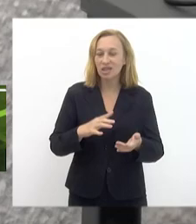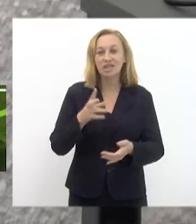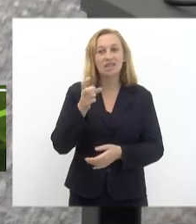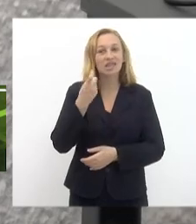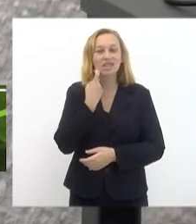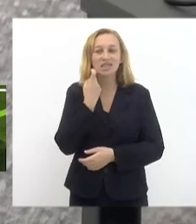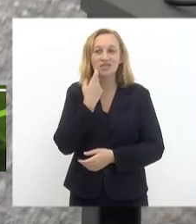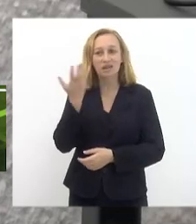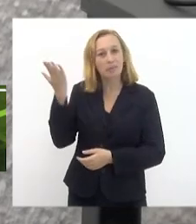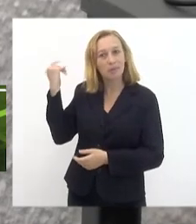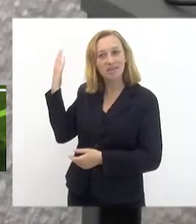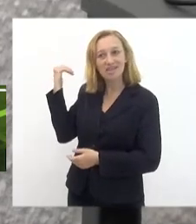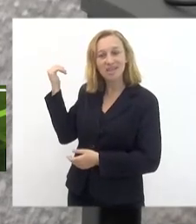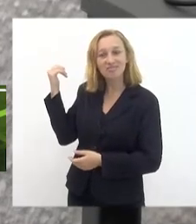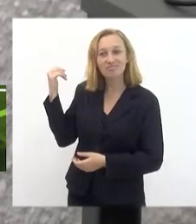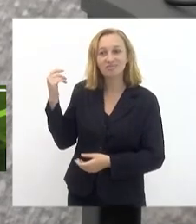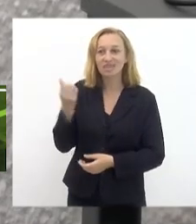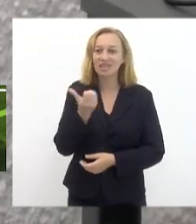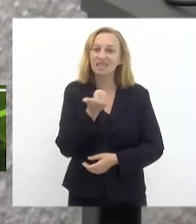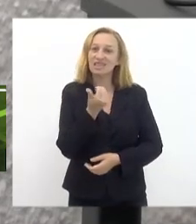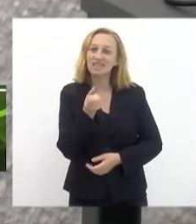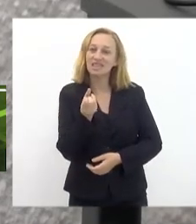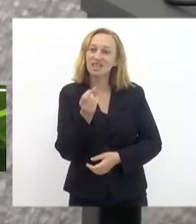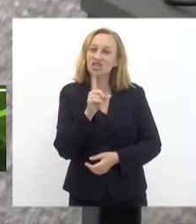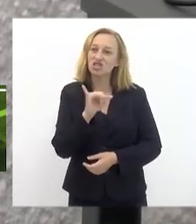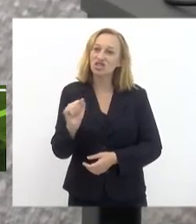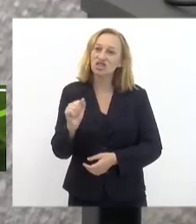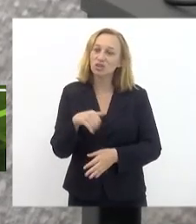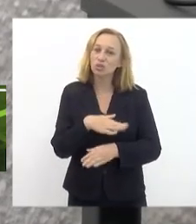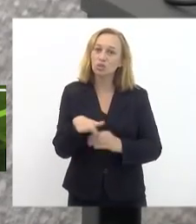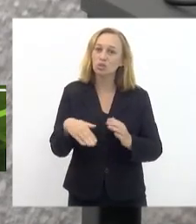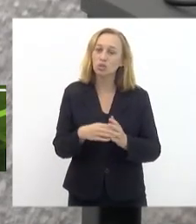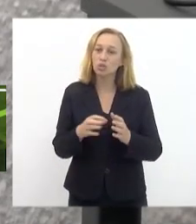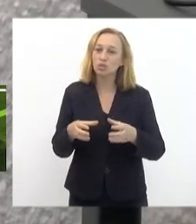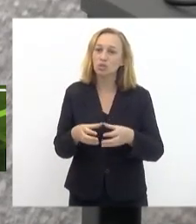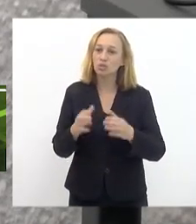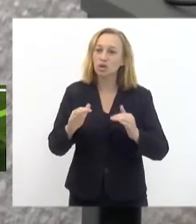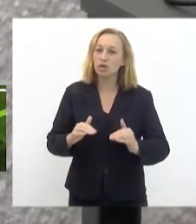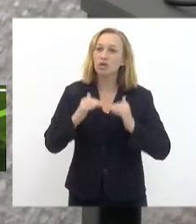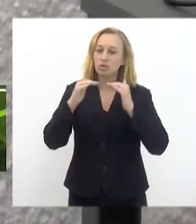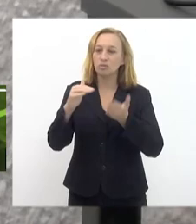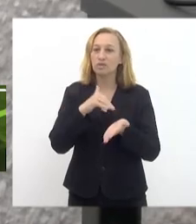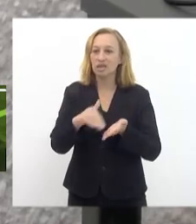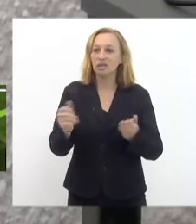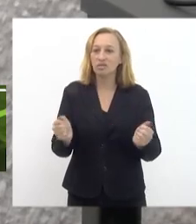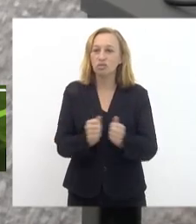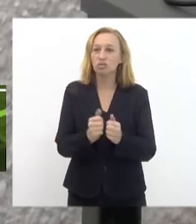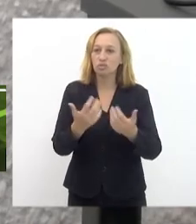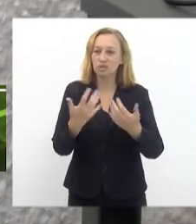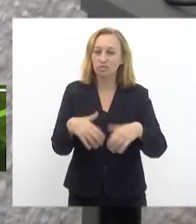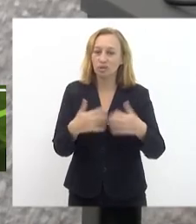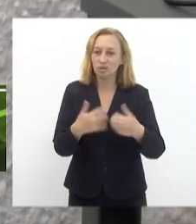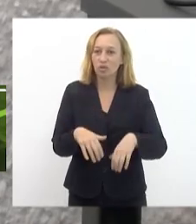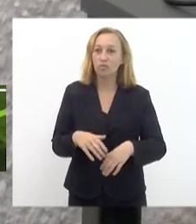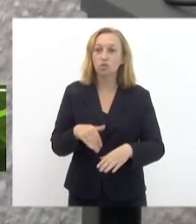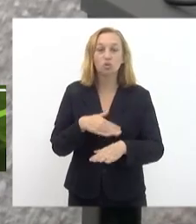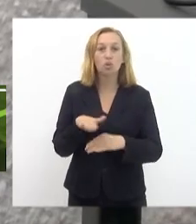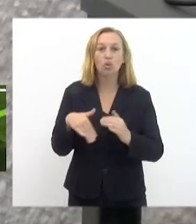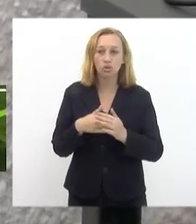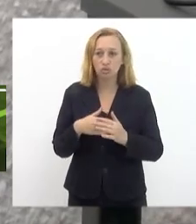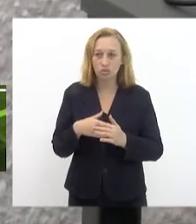passada fica ficamos 16 dias todos os subsecretários tão que ficaram comigo em Petrópolis todos